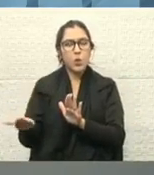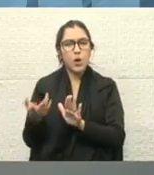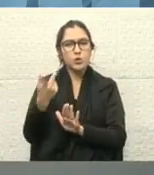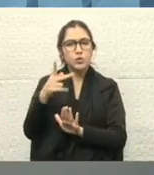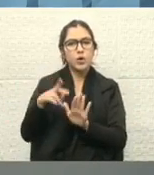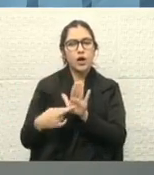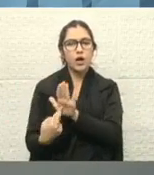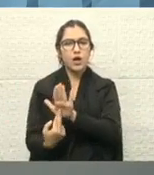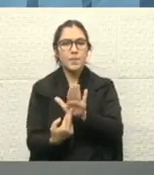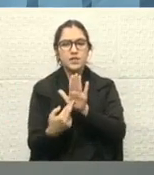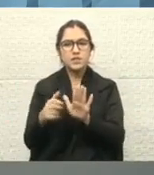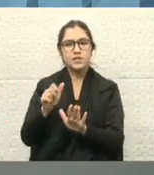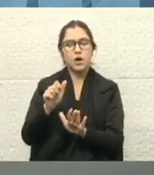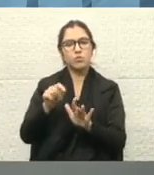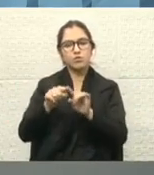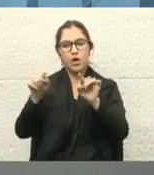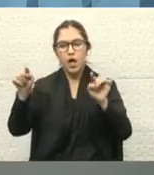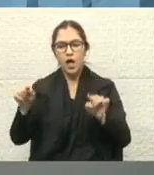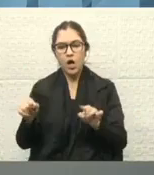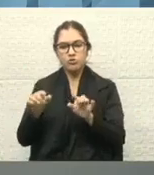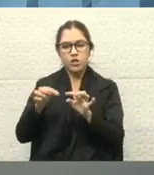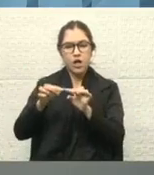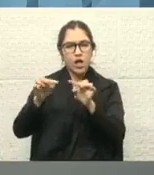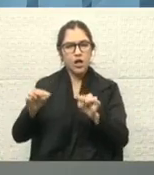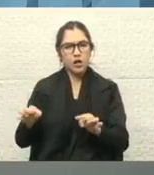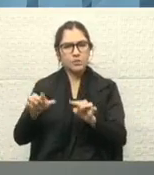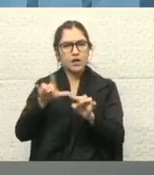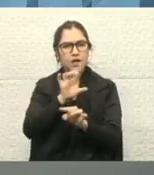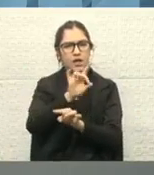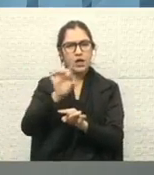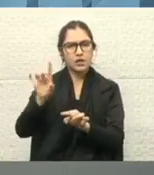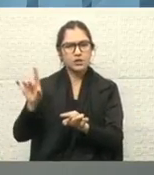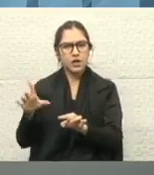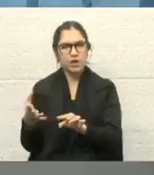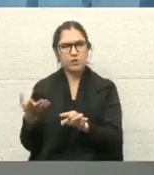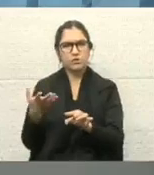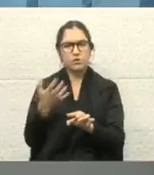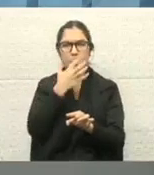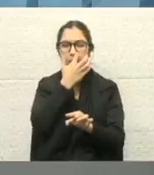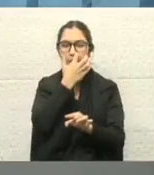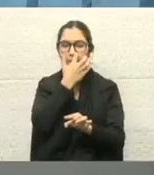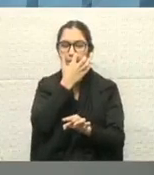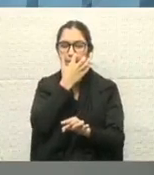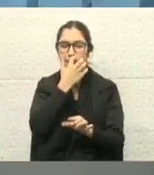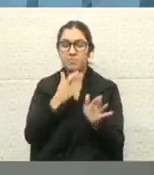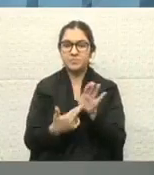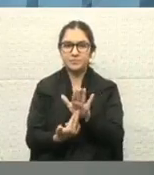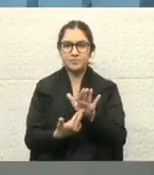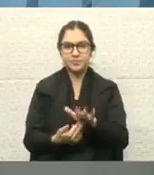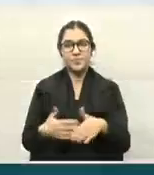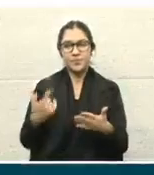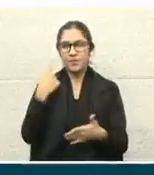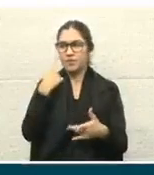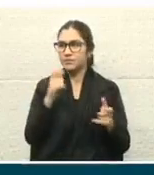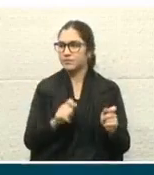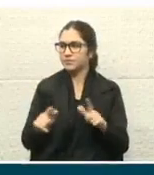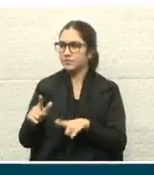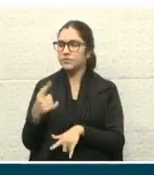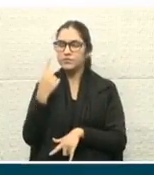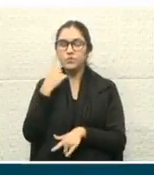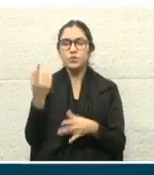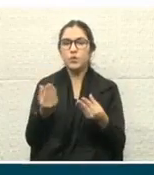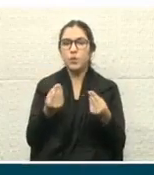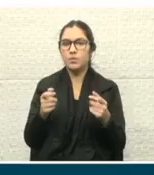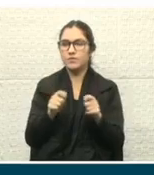a representação algébrica correspondente a cada um dos números complexos apresentados. Então, vamos ao quadro acompanhar